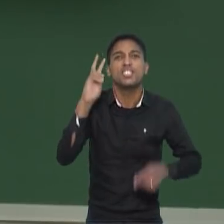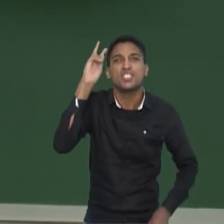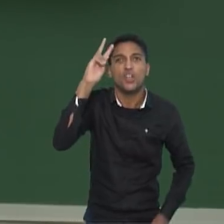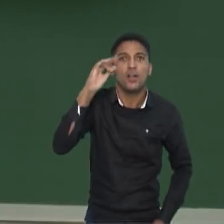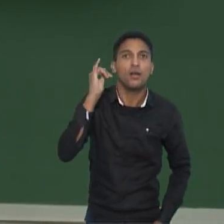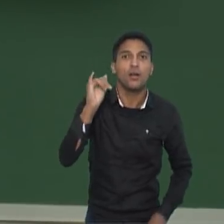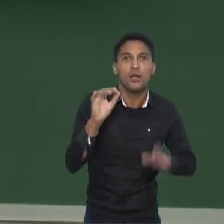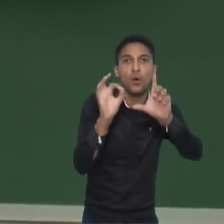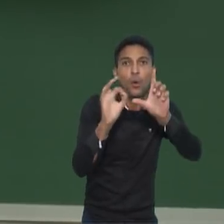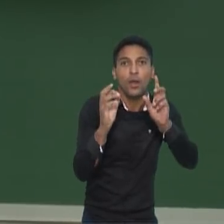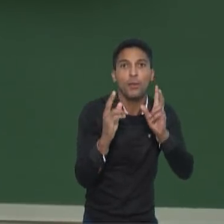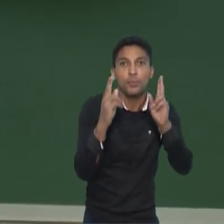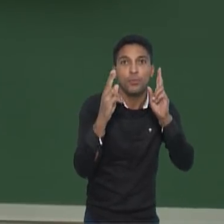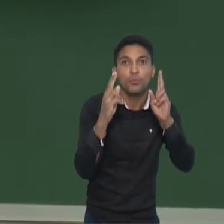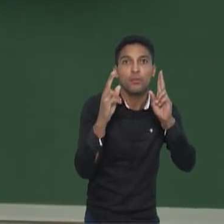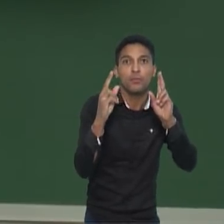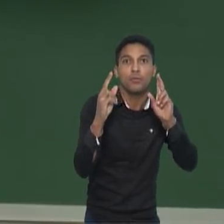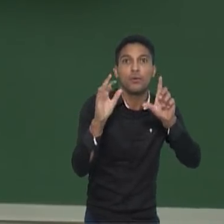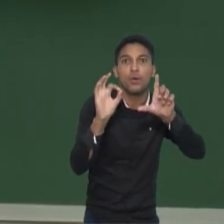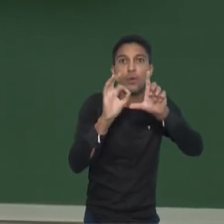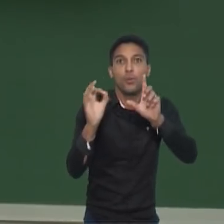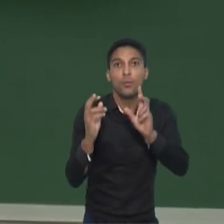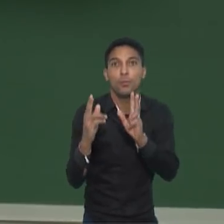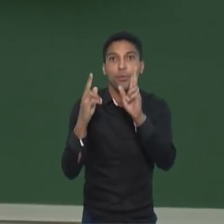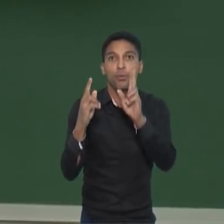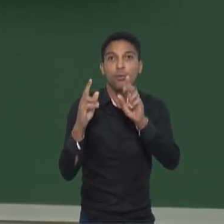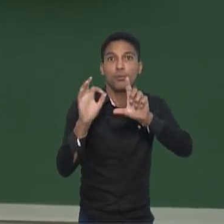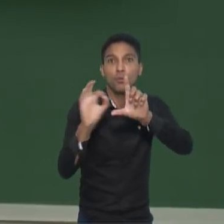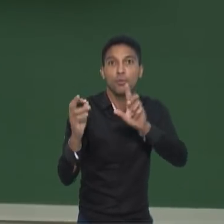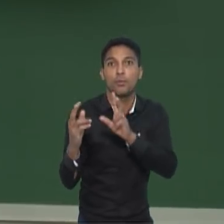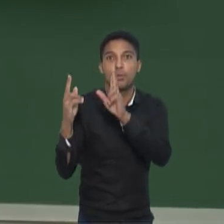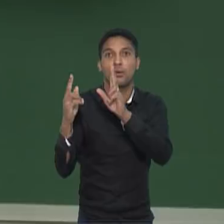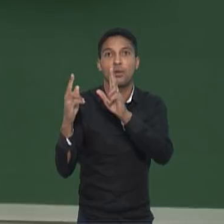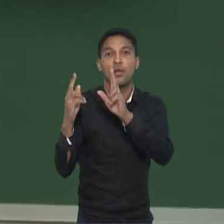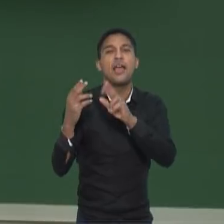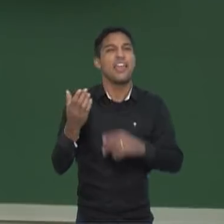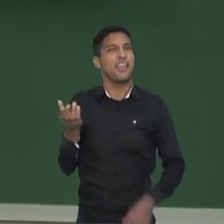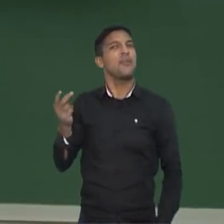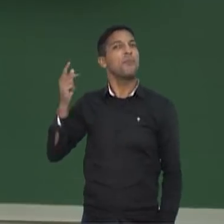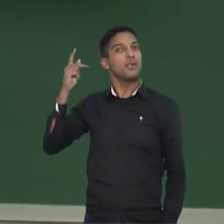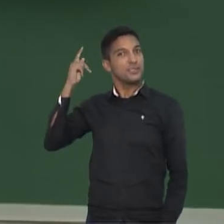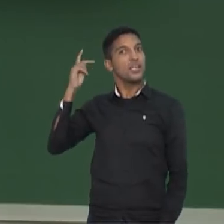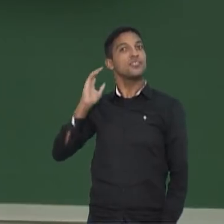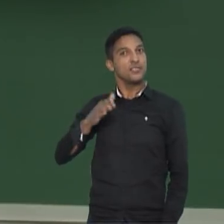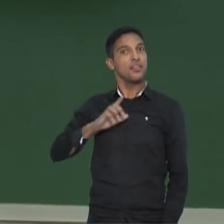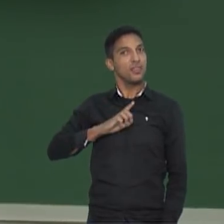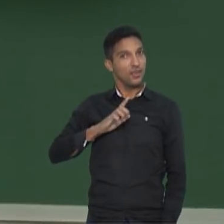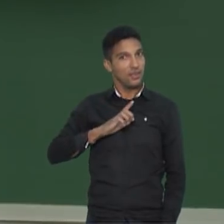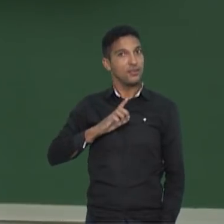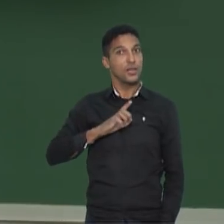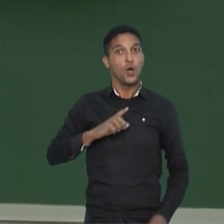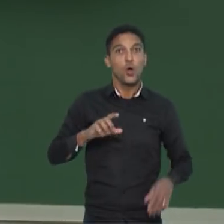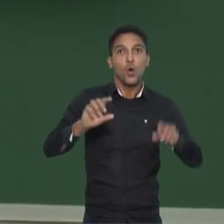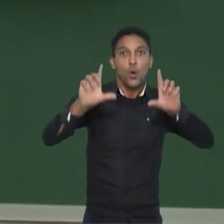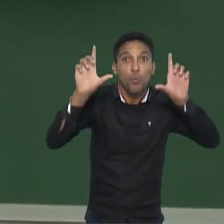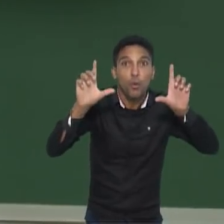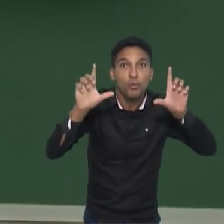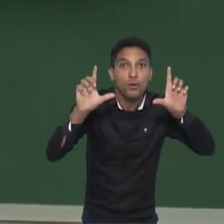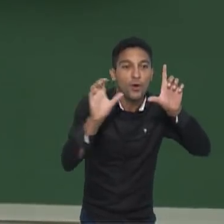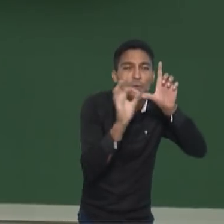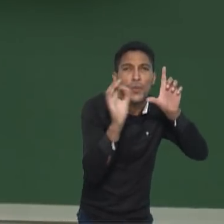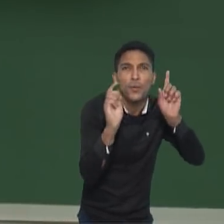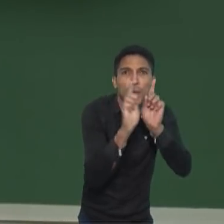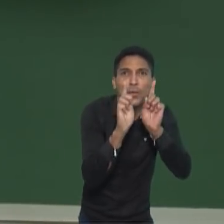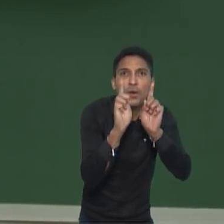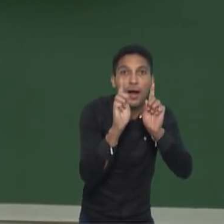uma inovação de agora, assim, não é algo super moderno, já é algo bem conhecido, essa atração do público pela narrativa